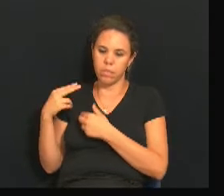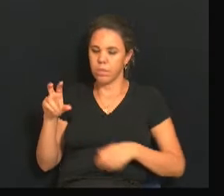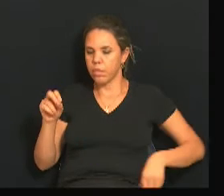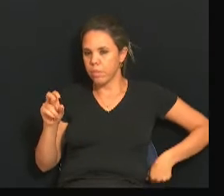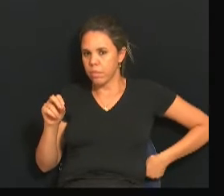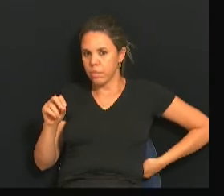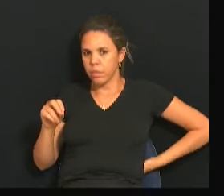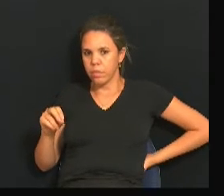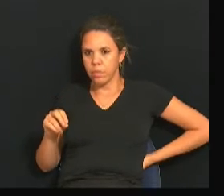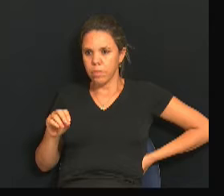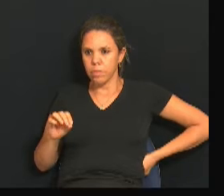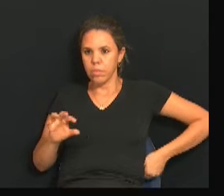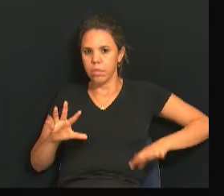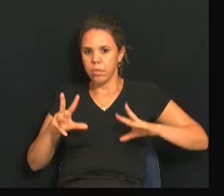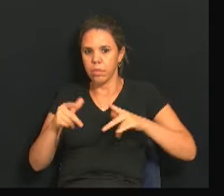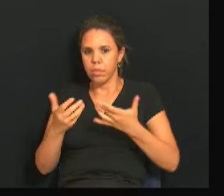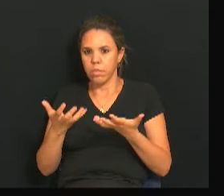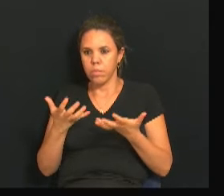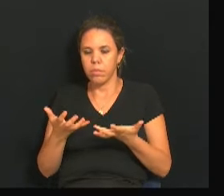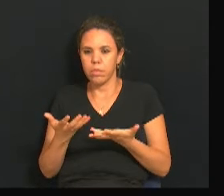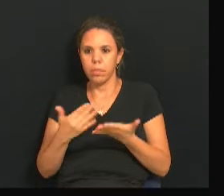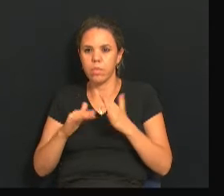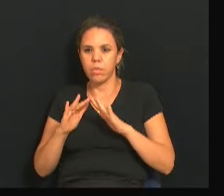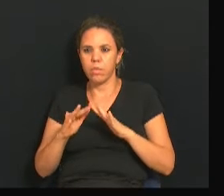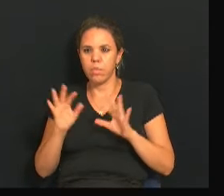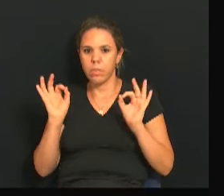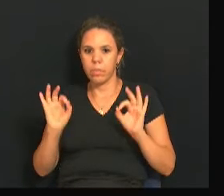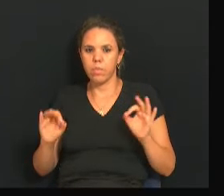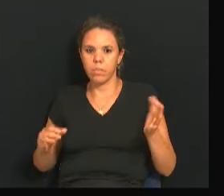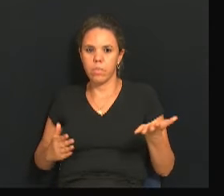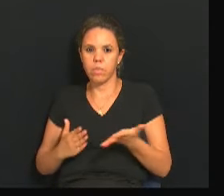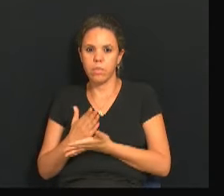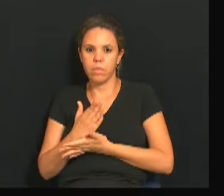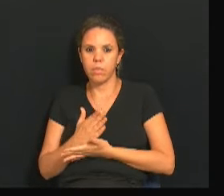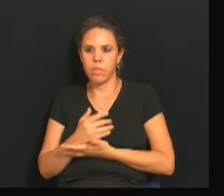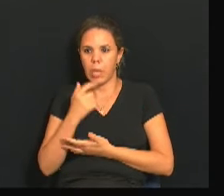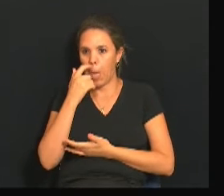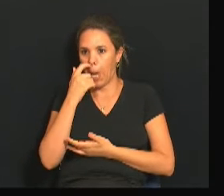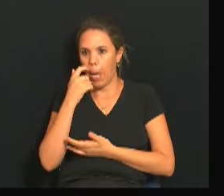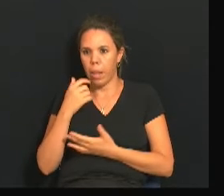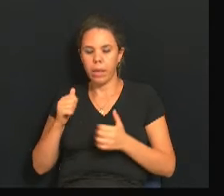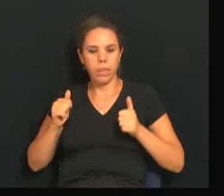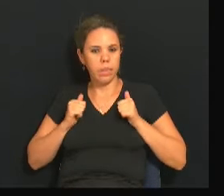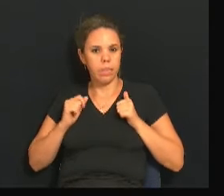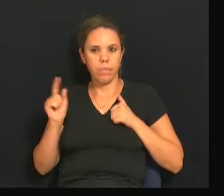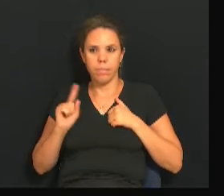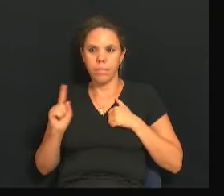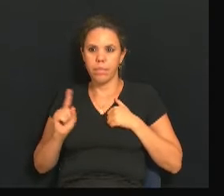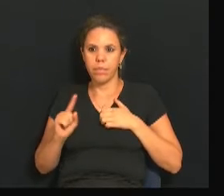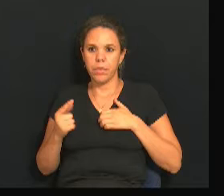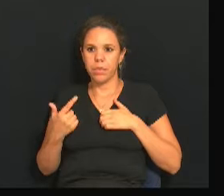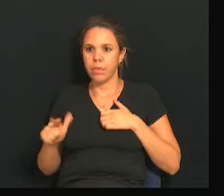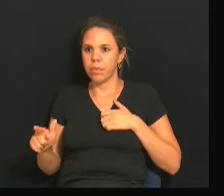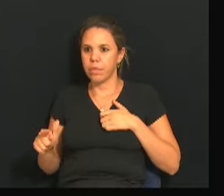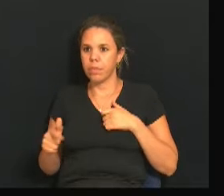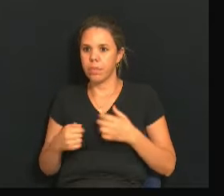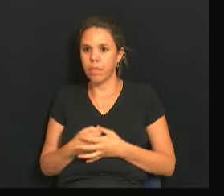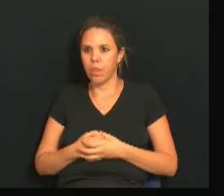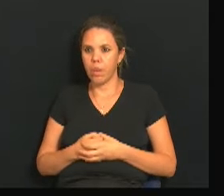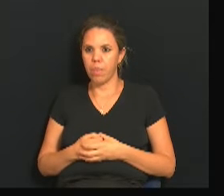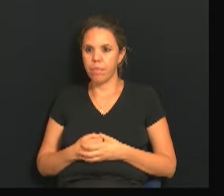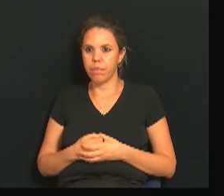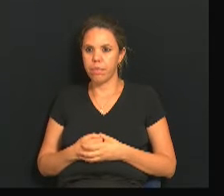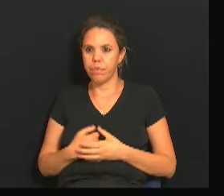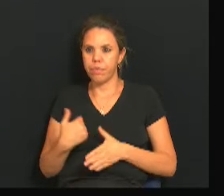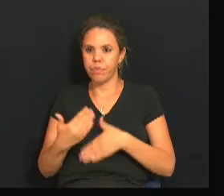todos querem que a escola pública dê certo, né? Então, a gente não se comporta e nem tem uma posição que parte